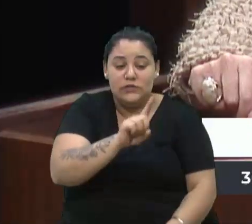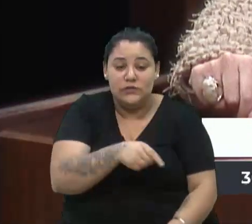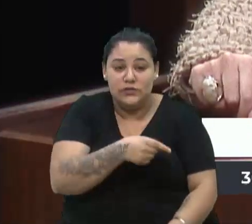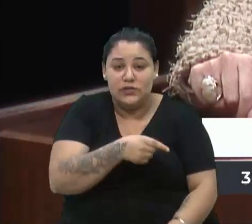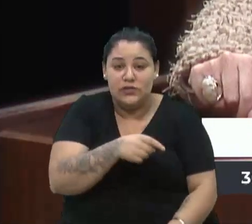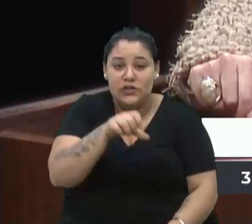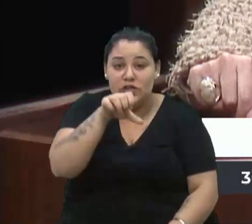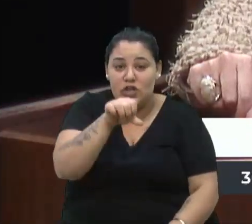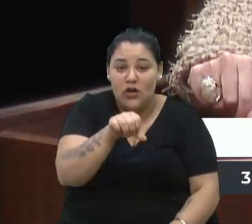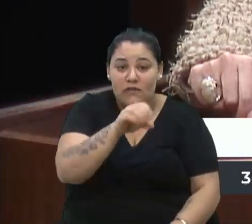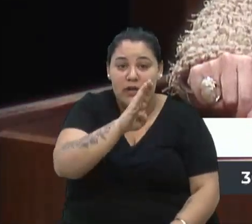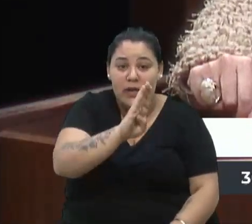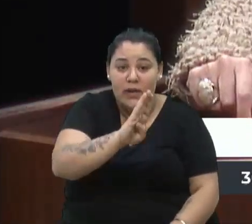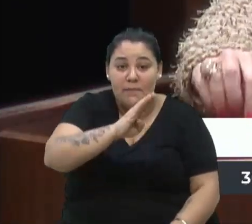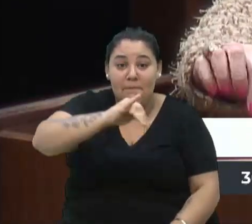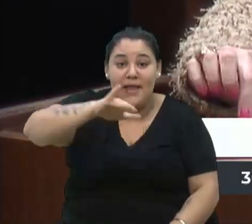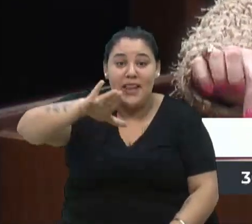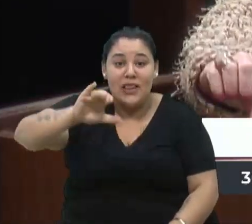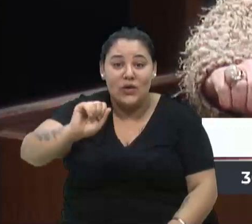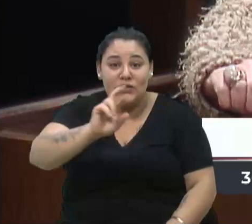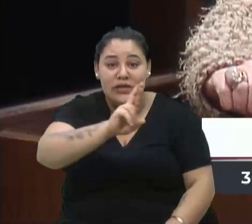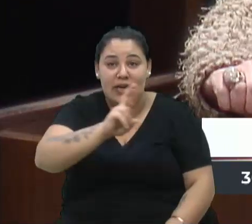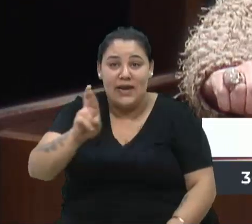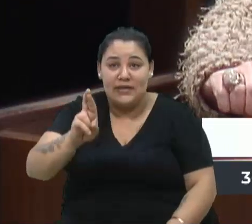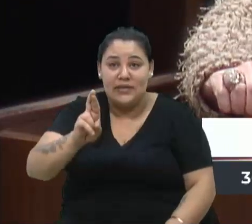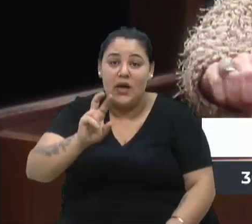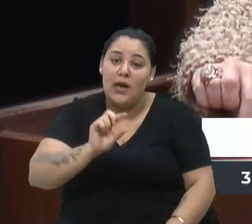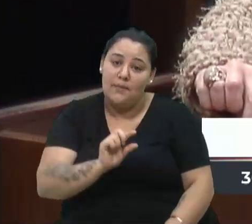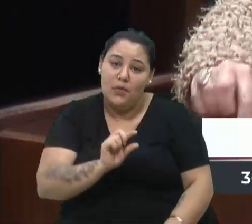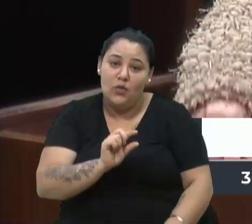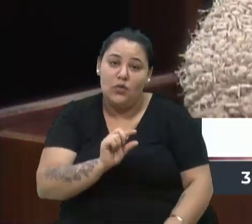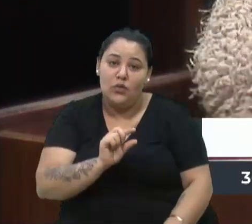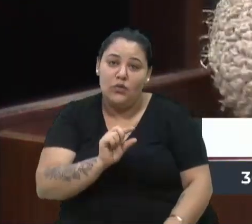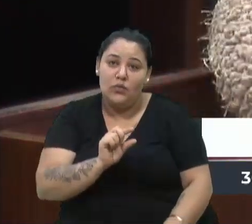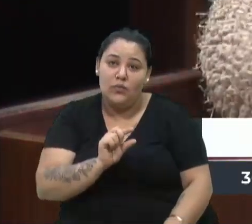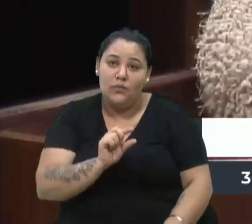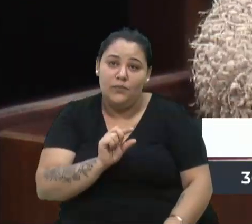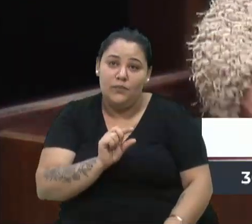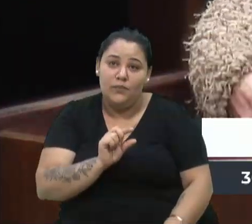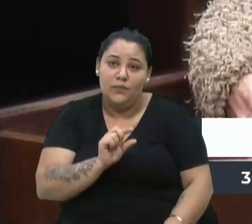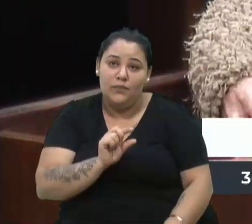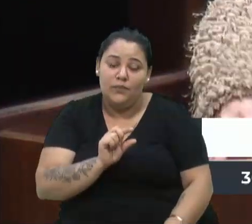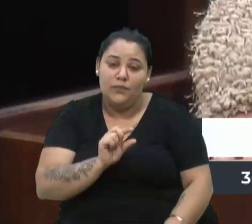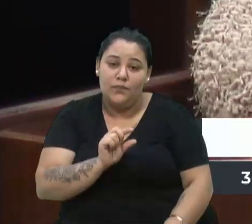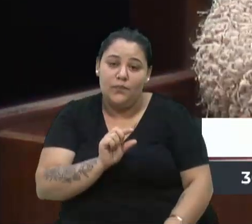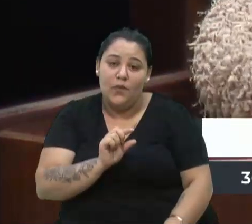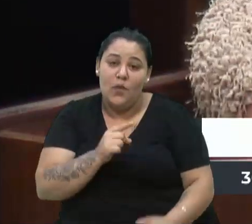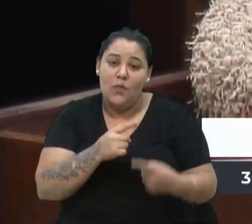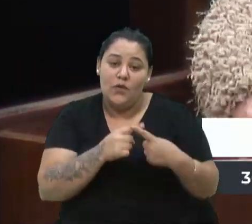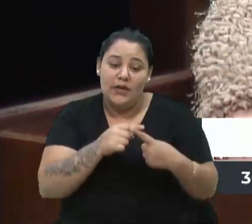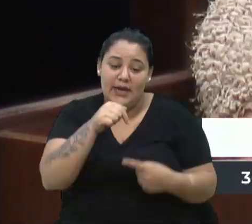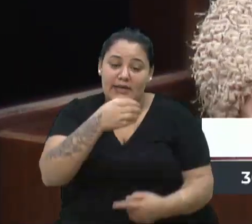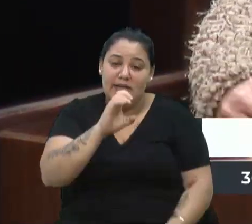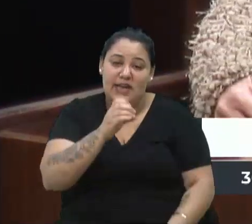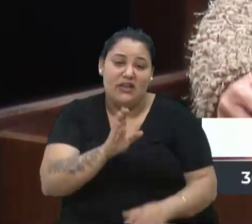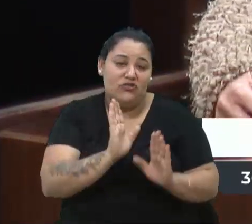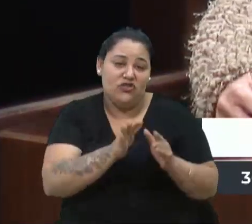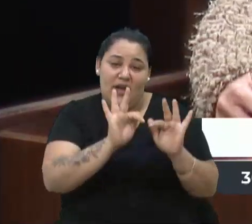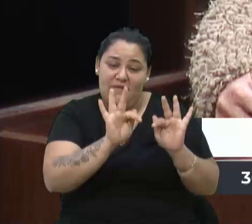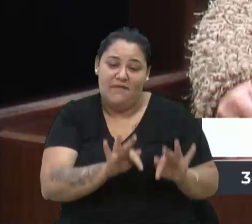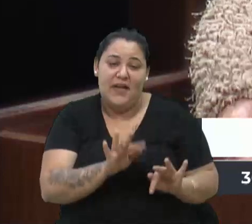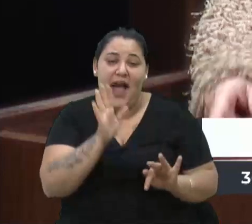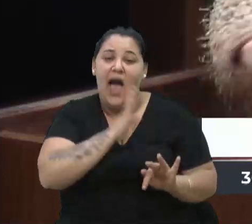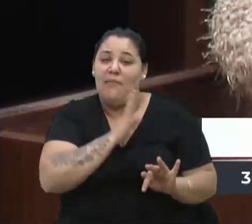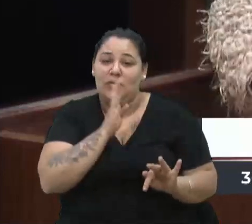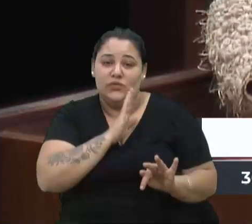2,9 bilhões de reais, o que é muito pouco. Muito pouco, porque esse crédito já acabou